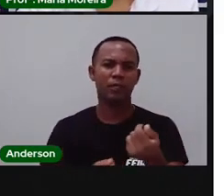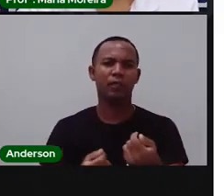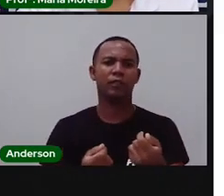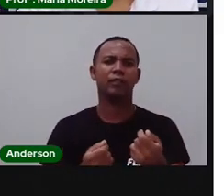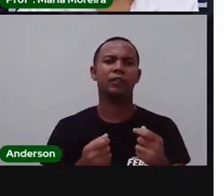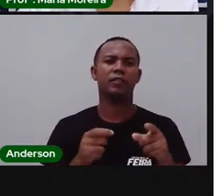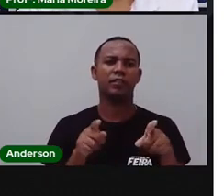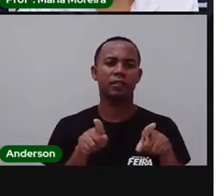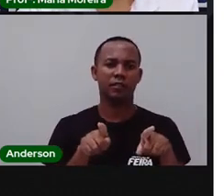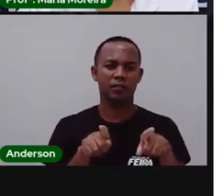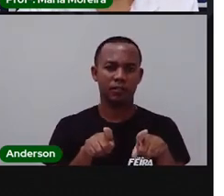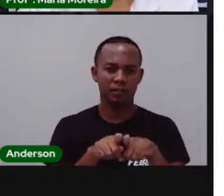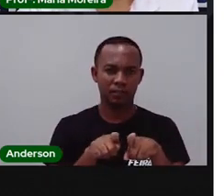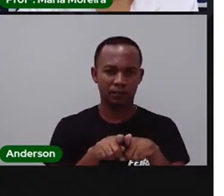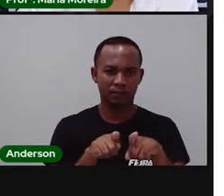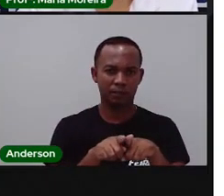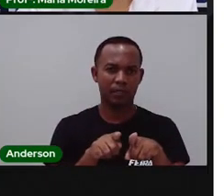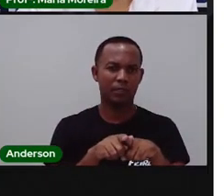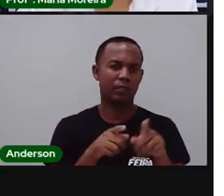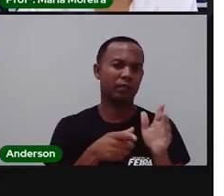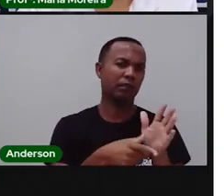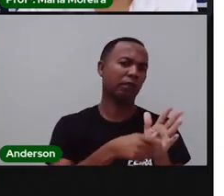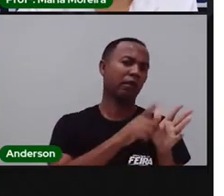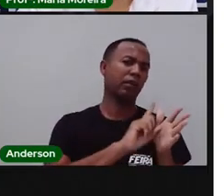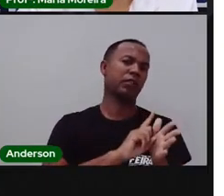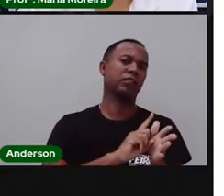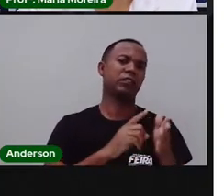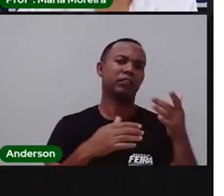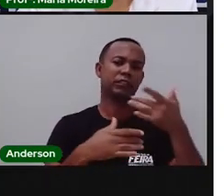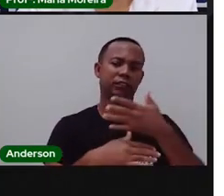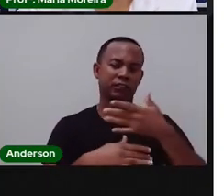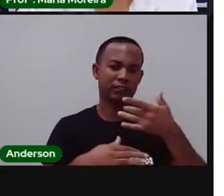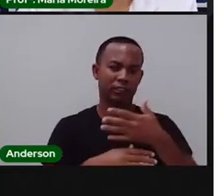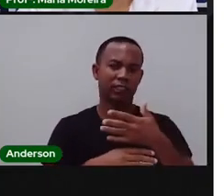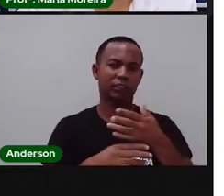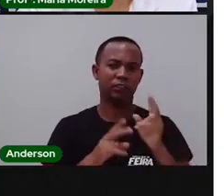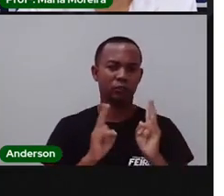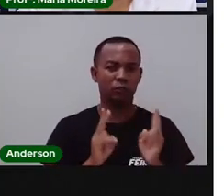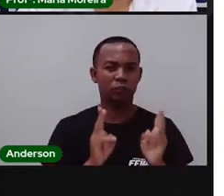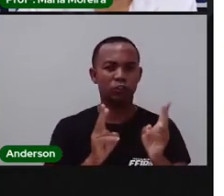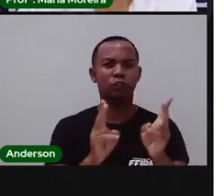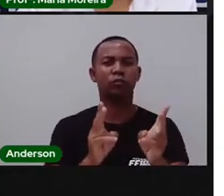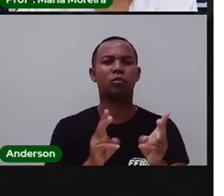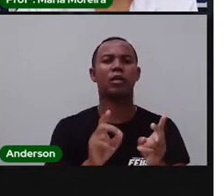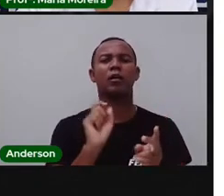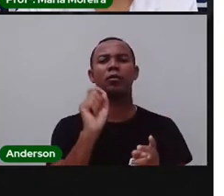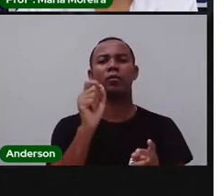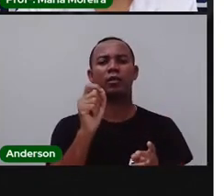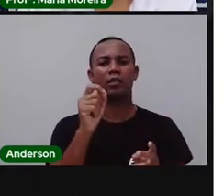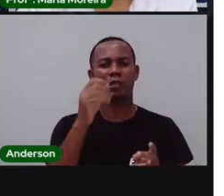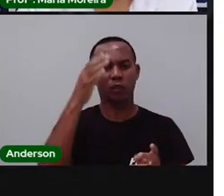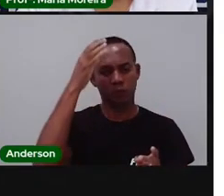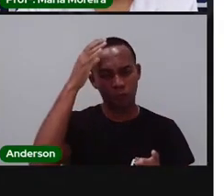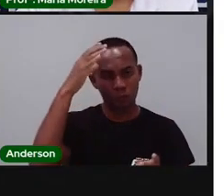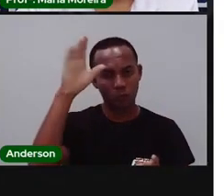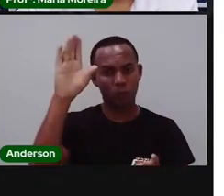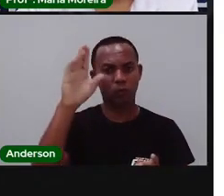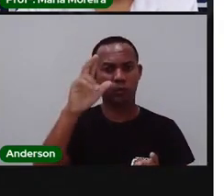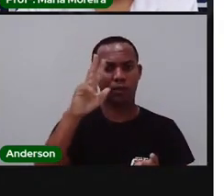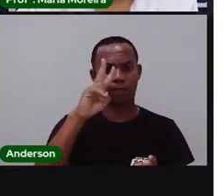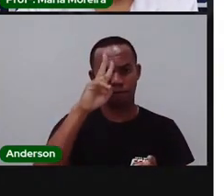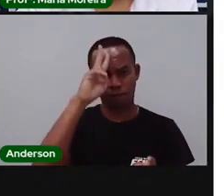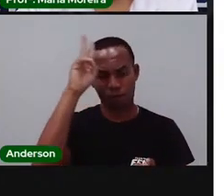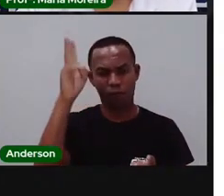Desde suas origens, a cidade ainda mantém as tradições comerciais muito fortes.